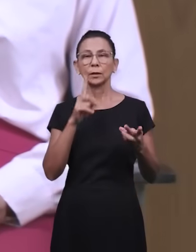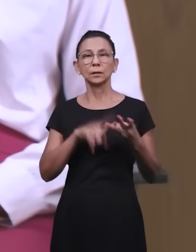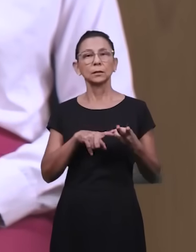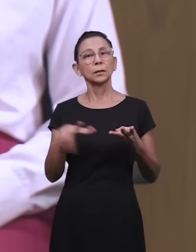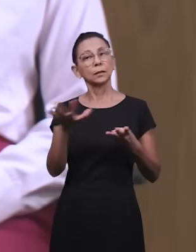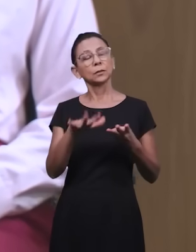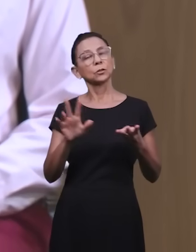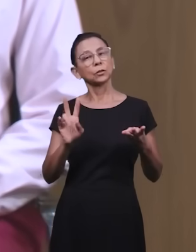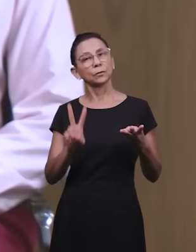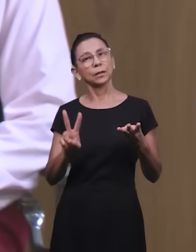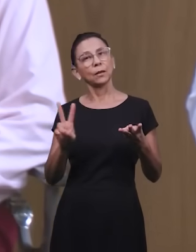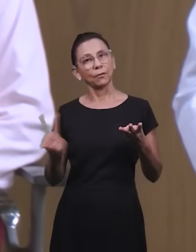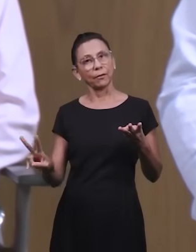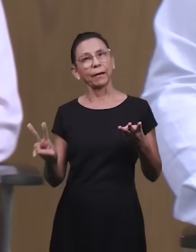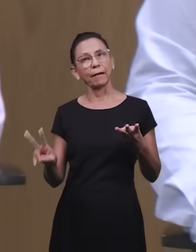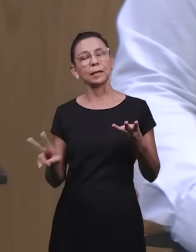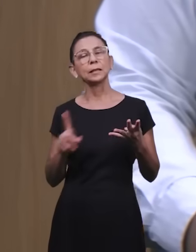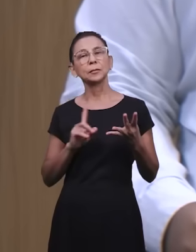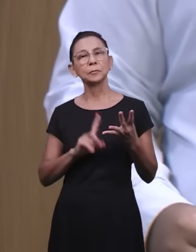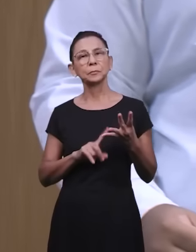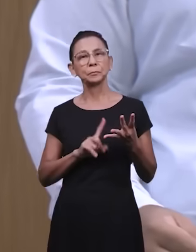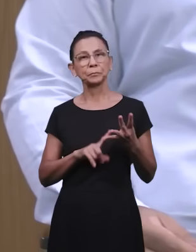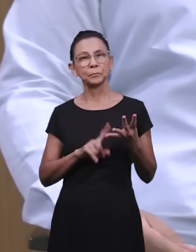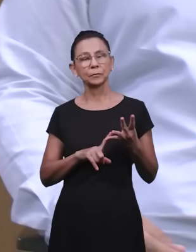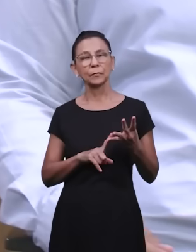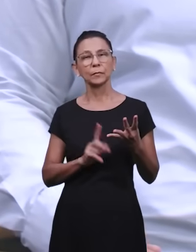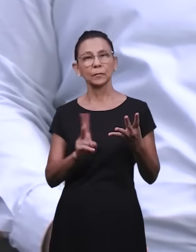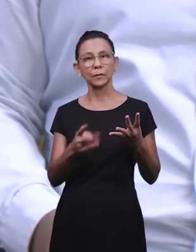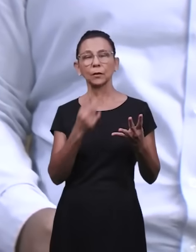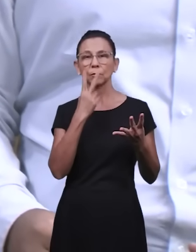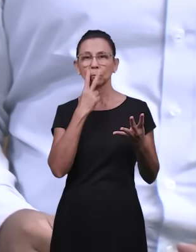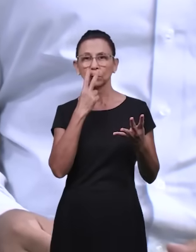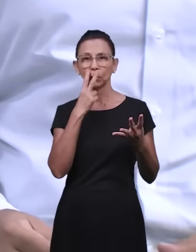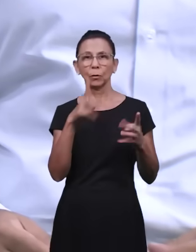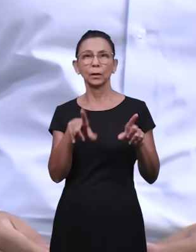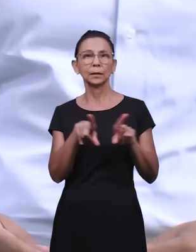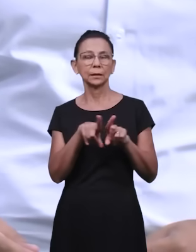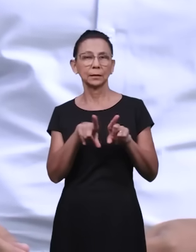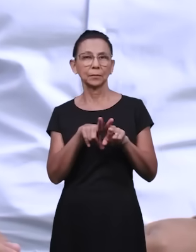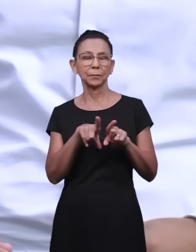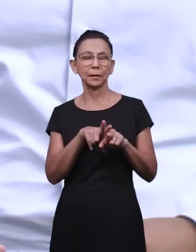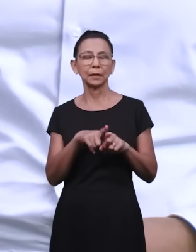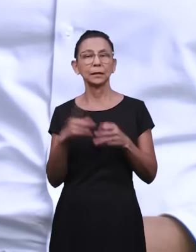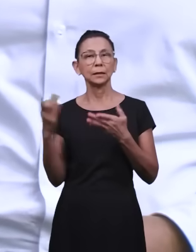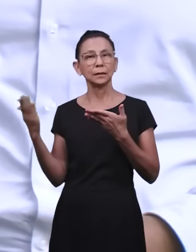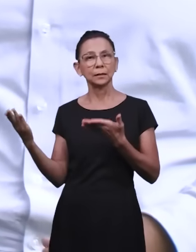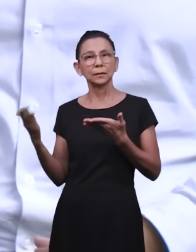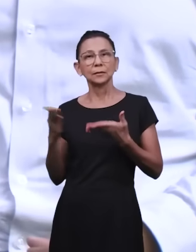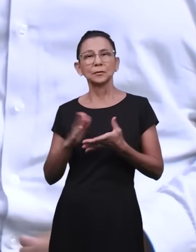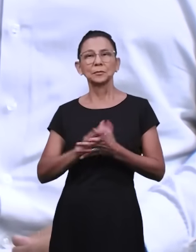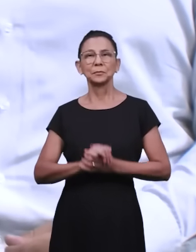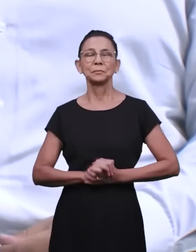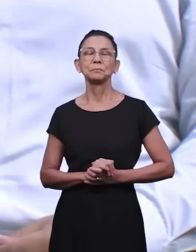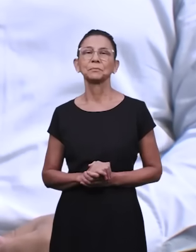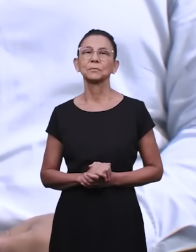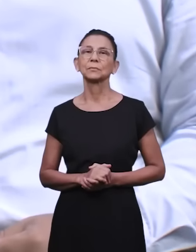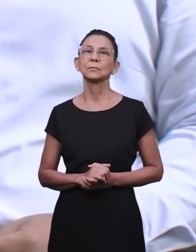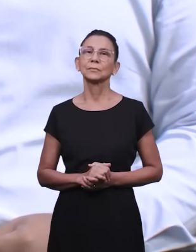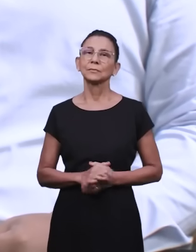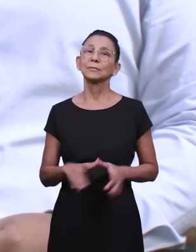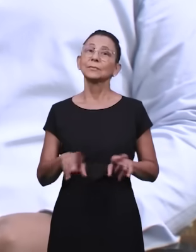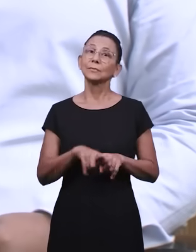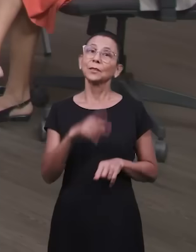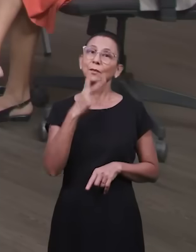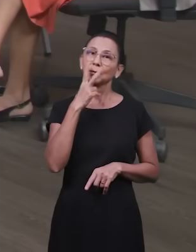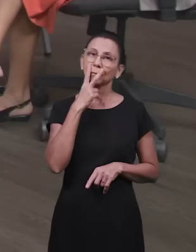Costa 3, a Lara Ronsetti, da Igreja da Mata da Praia, e a Vivian Germano, da ICM Santa